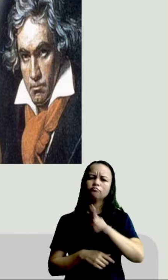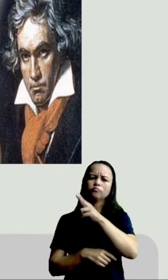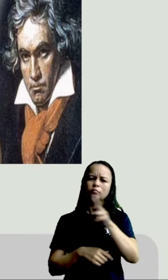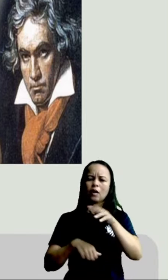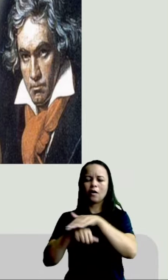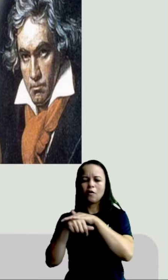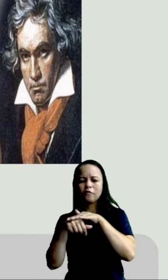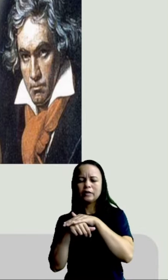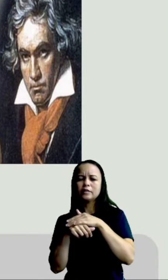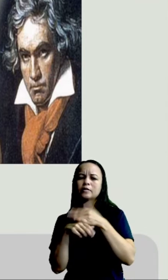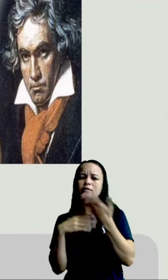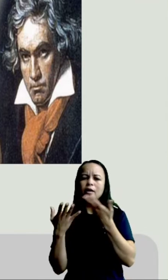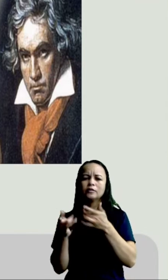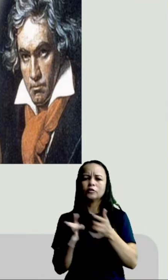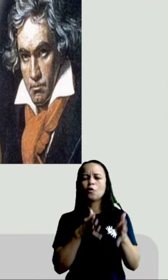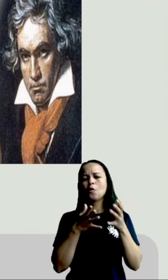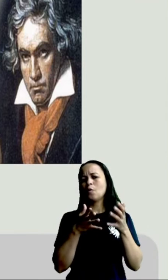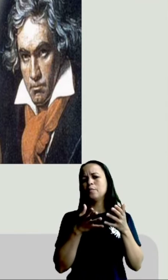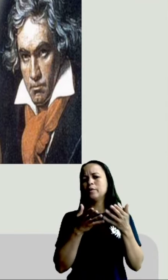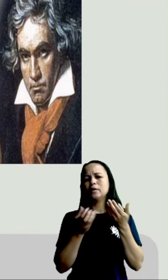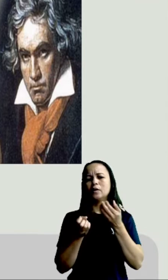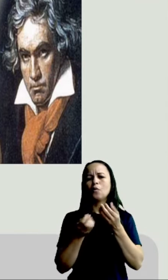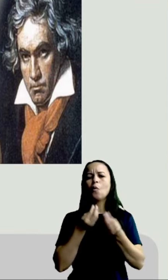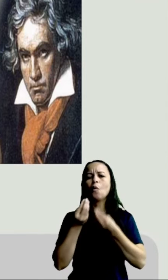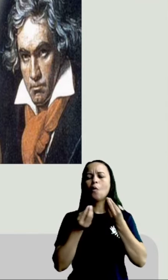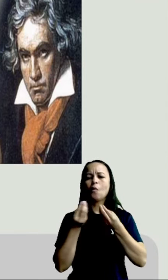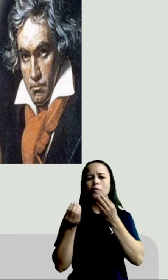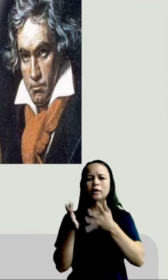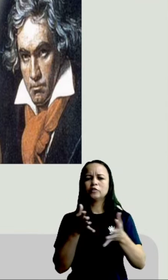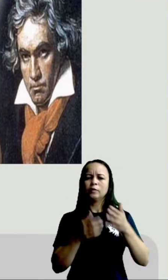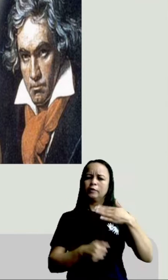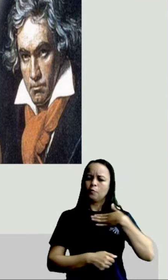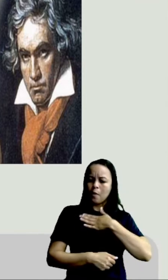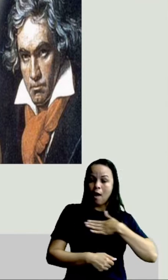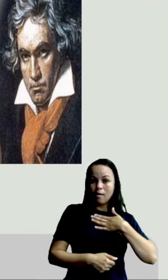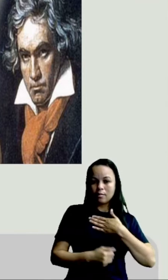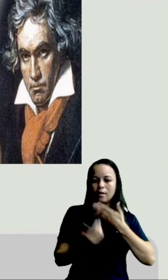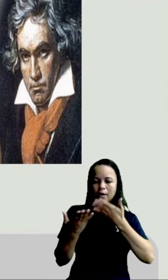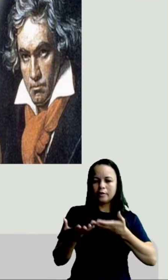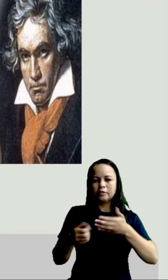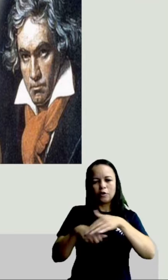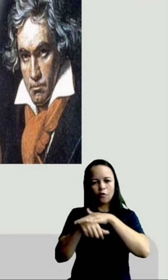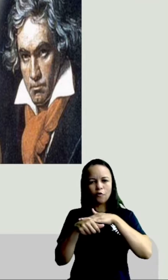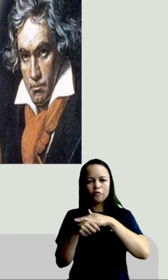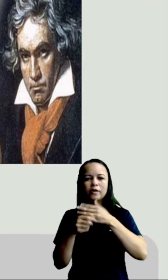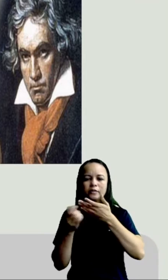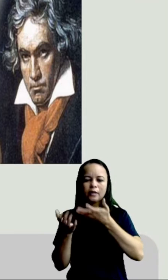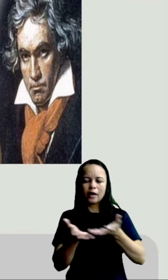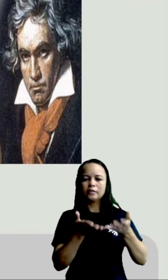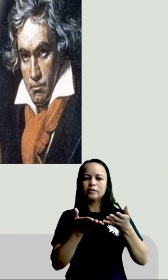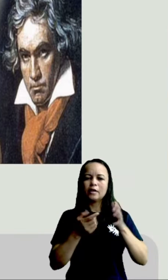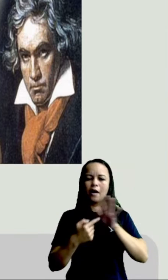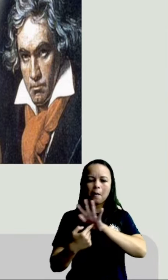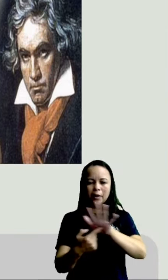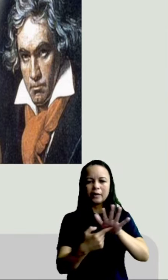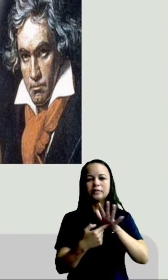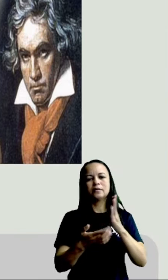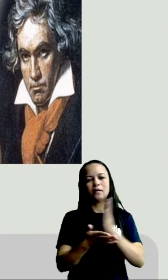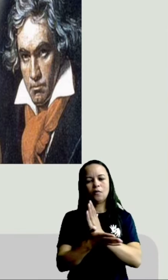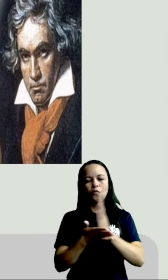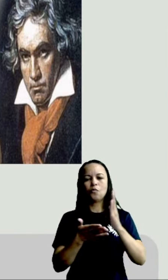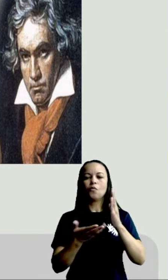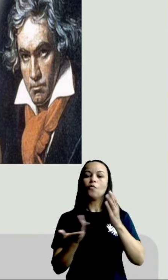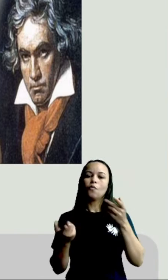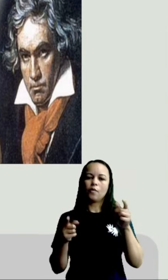Paróquia das músicas gregoriana ele vai ter o prazer de conversar a respeito e te apresentar